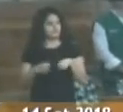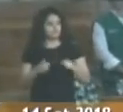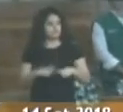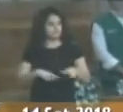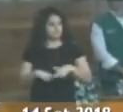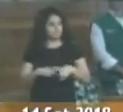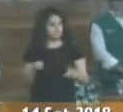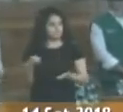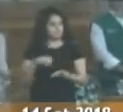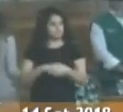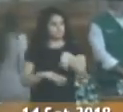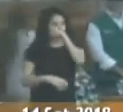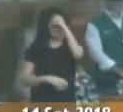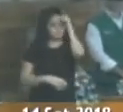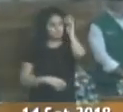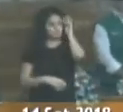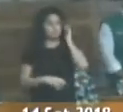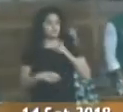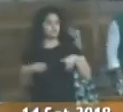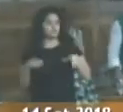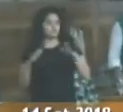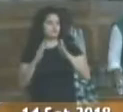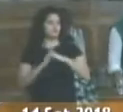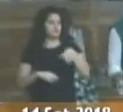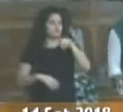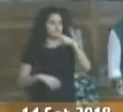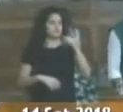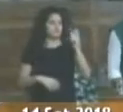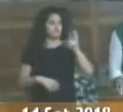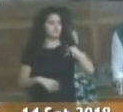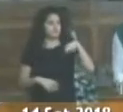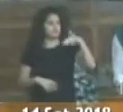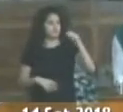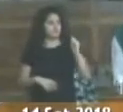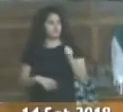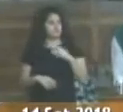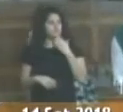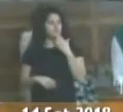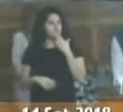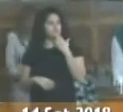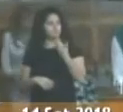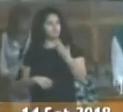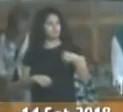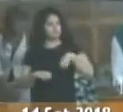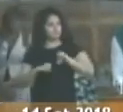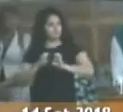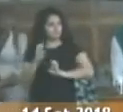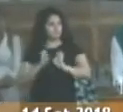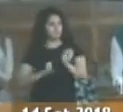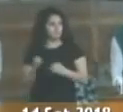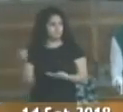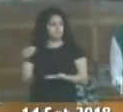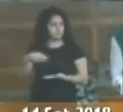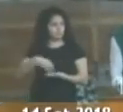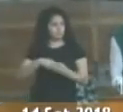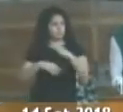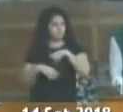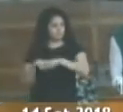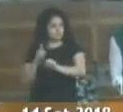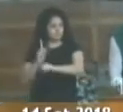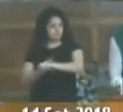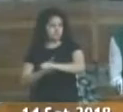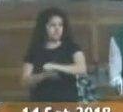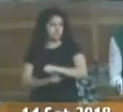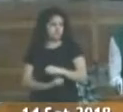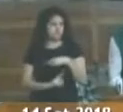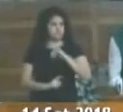sejam integrados pessoas da comunidade e seja convocada essa empresa para que esses prazos,